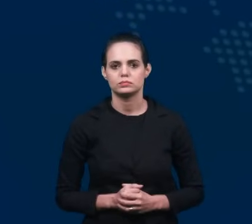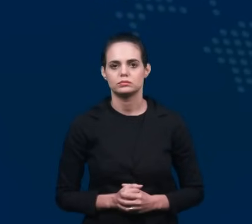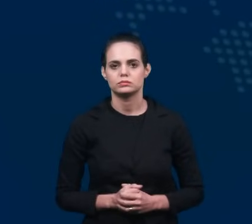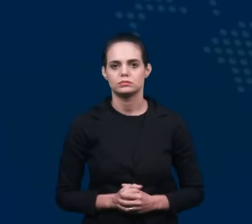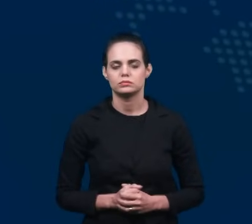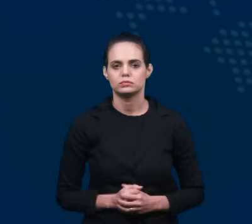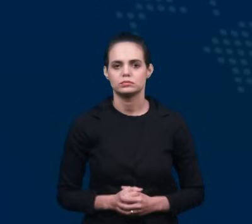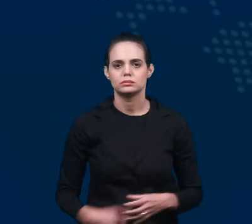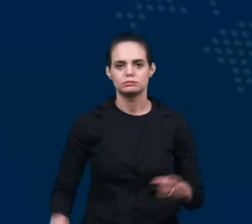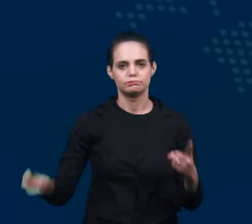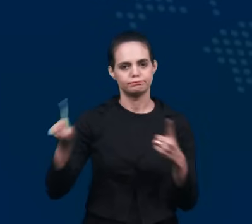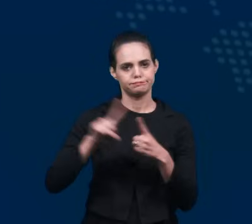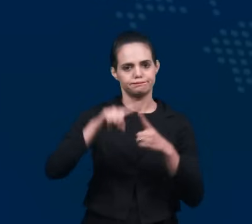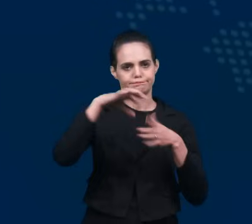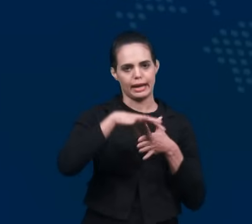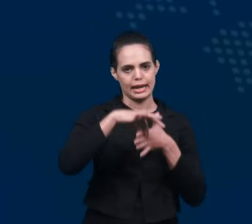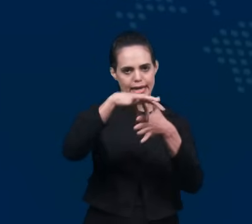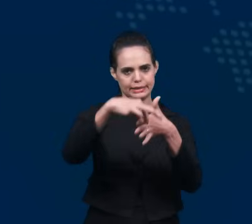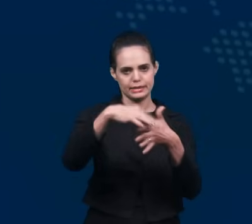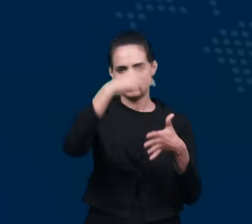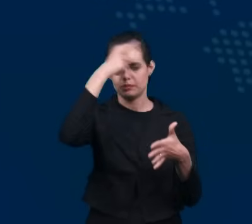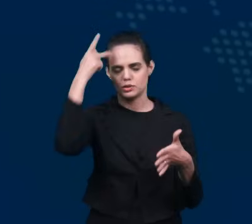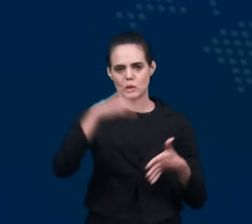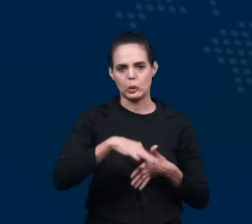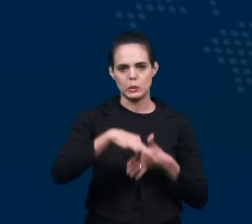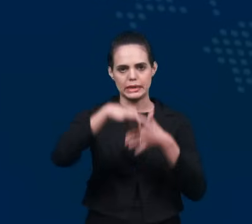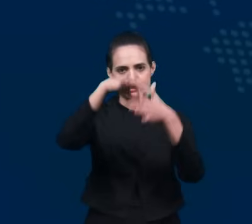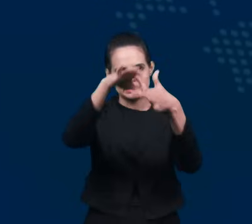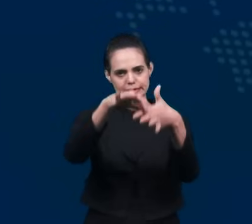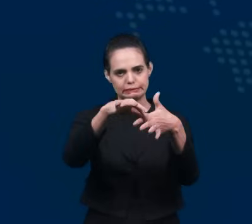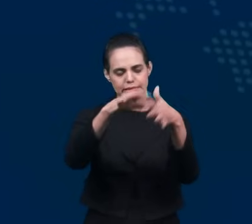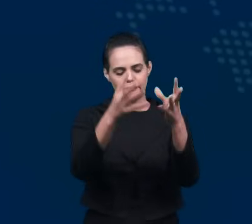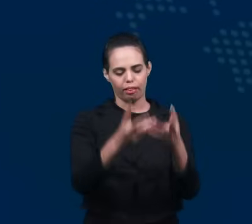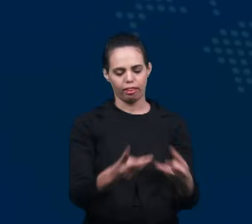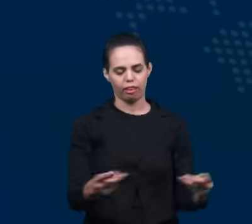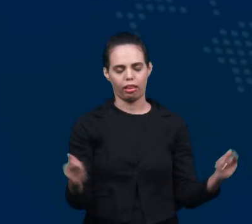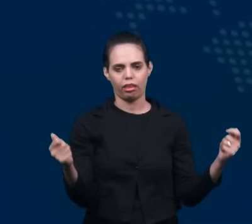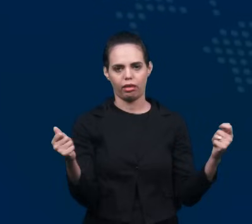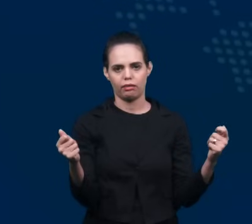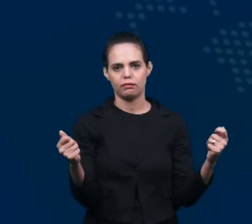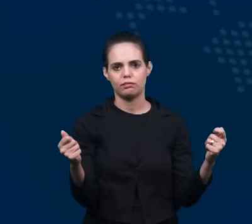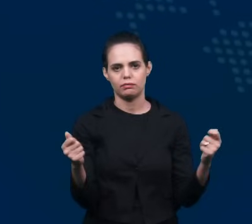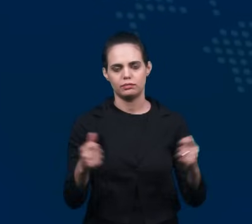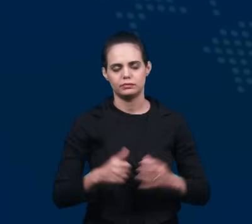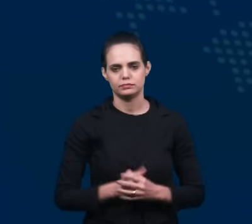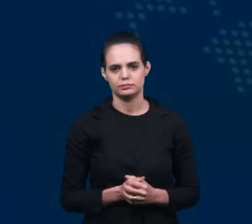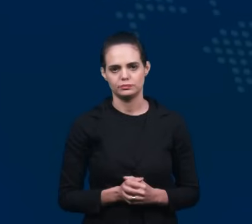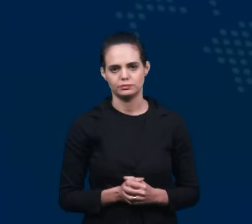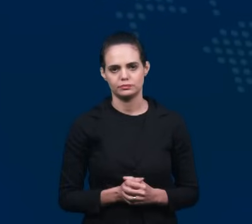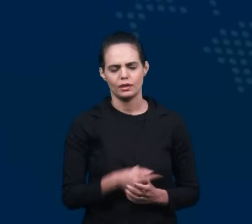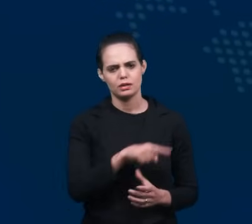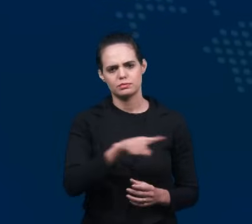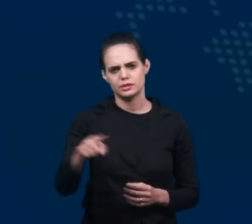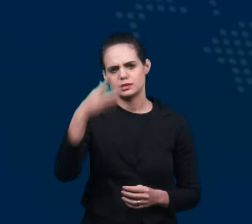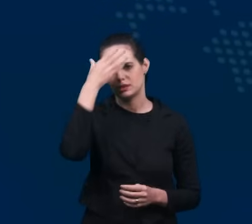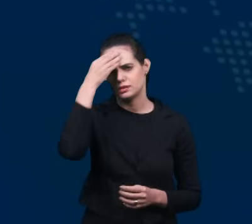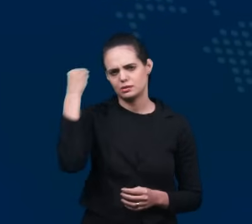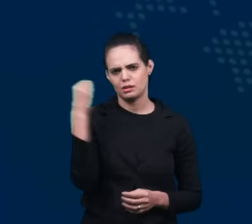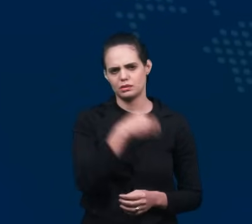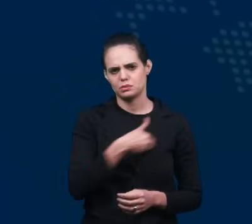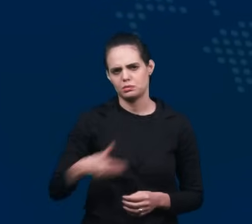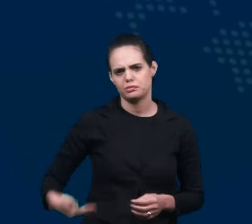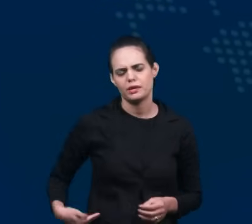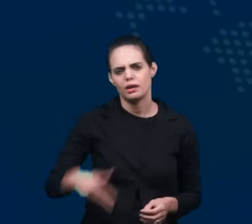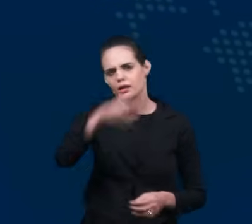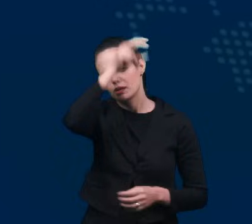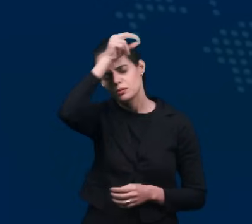falência dos líderes. Quando nós falamos falência dos líderes, vocês esqueçam o governo, o prefeito,